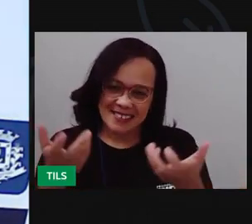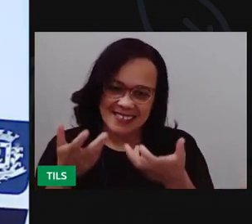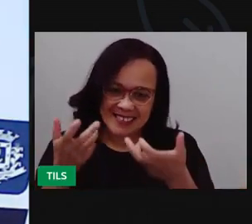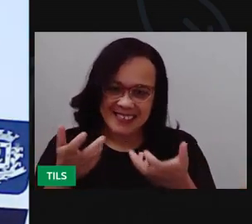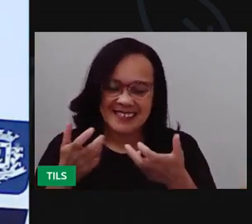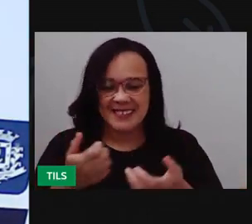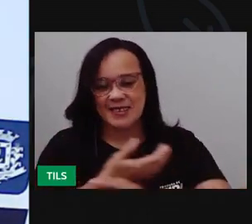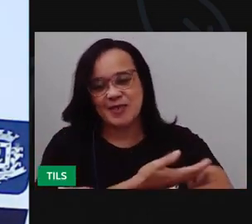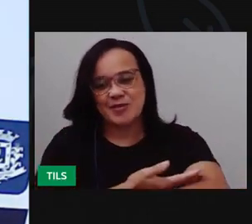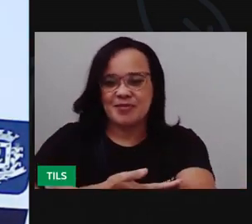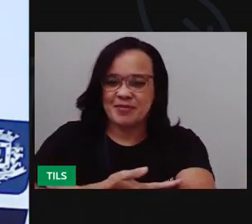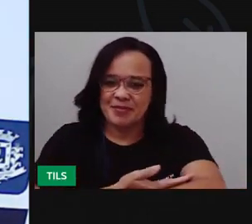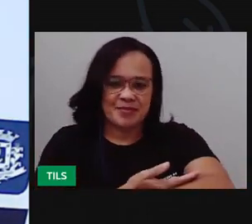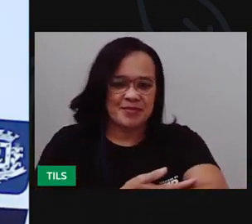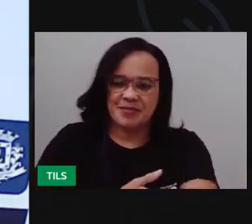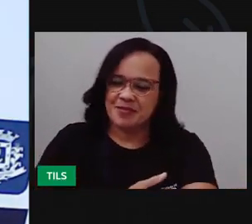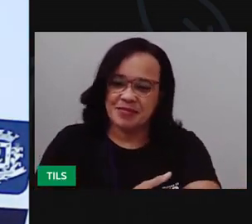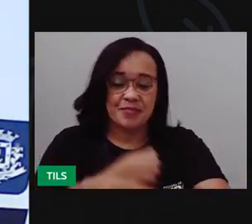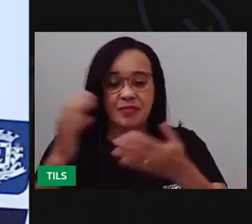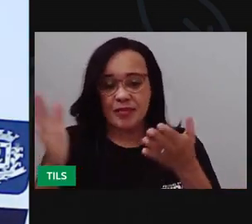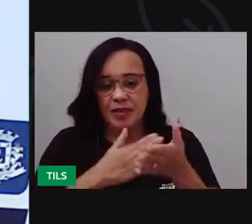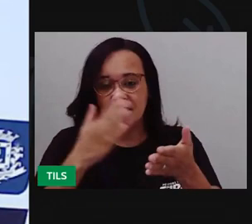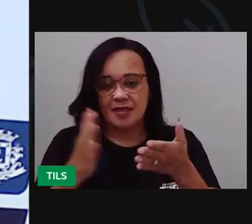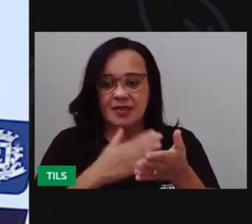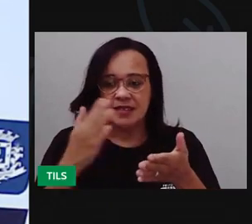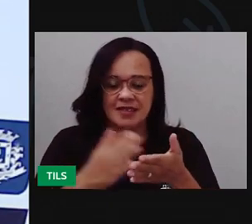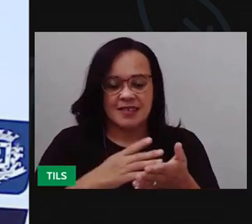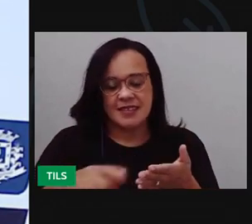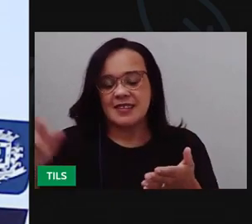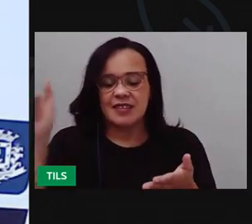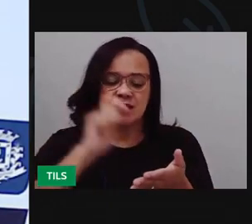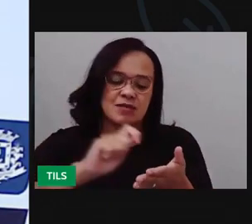Quero Colo foi um livro escrito por